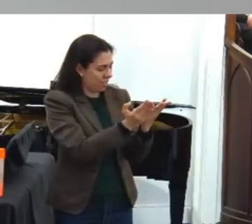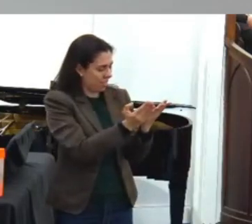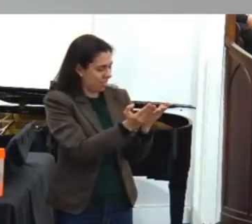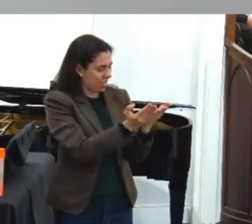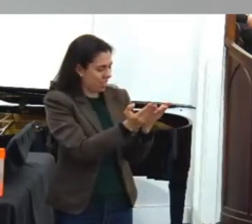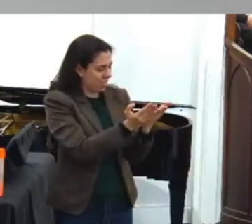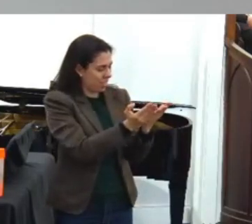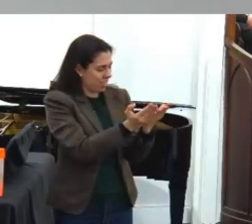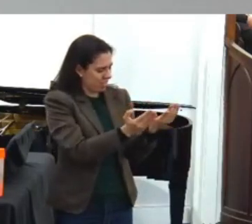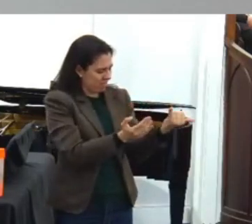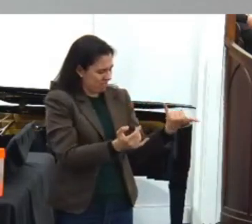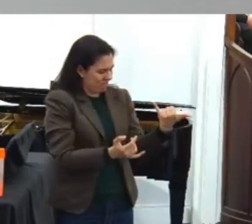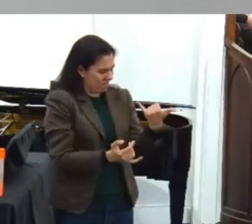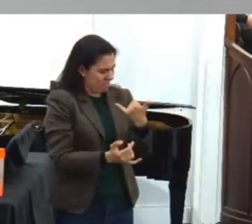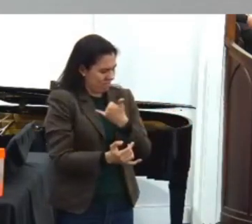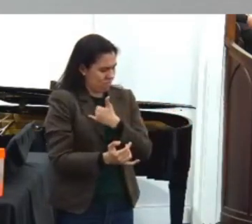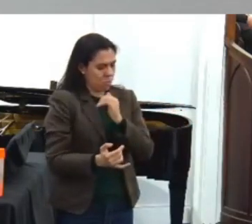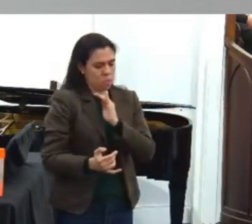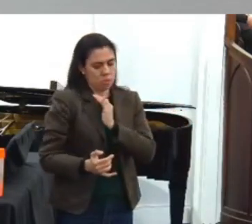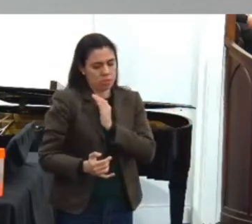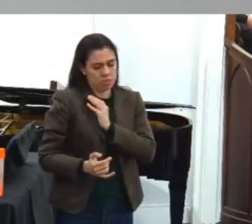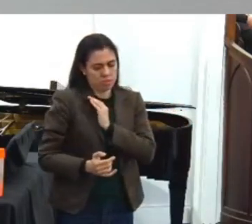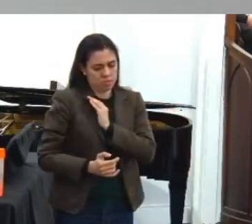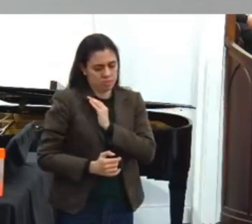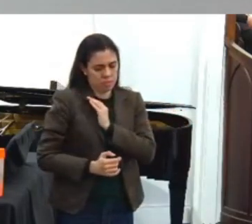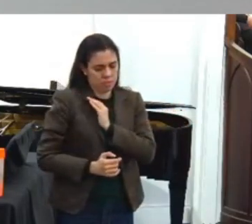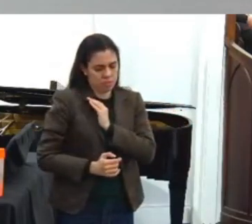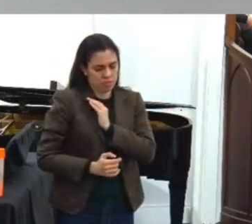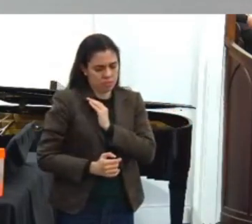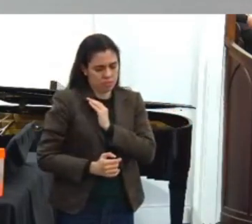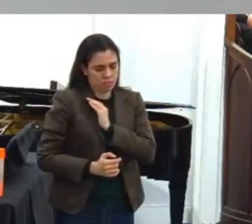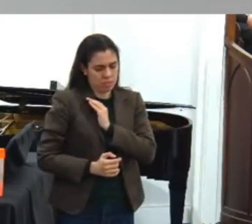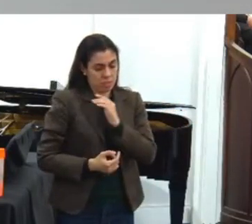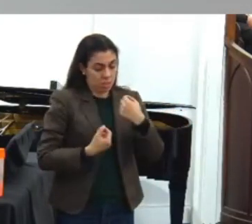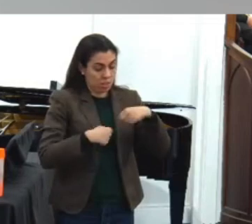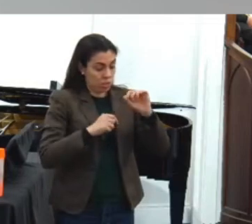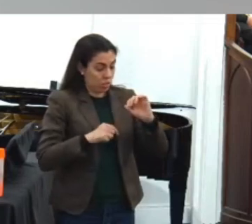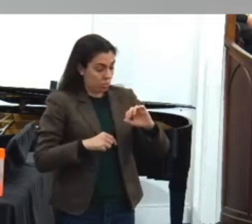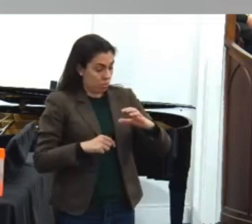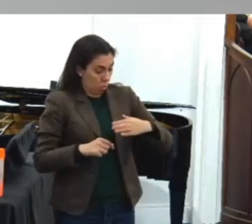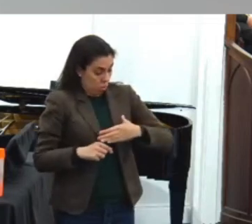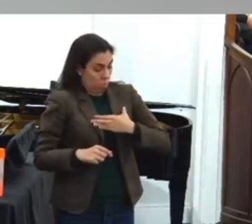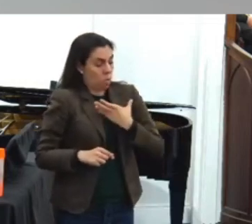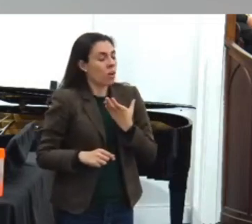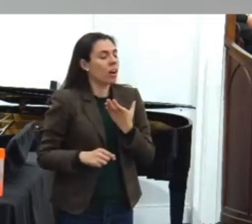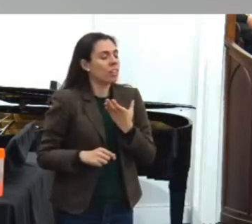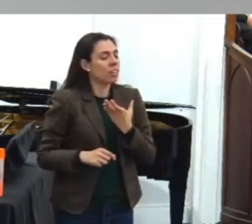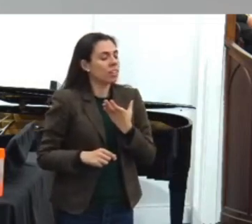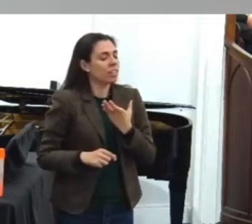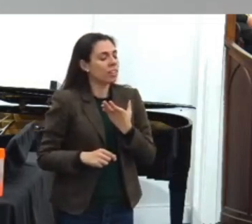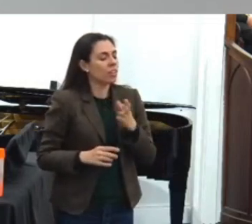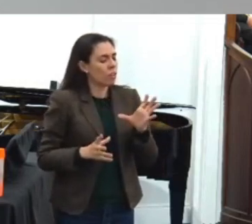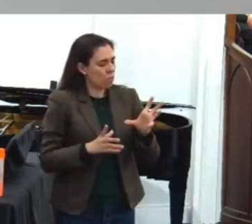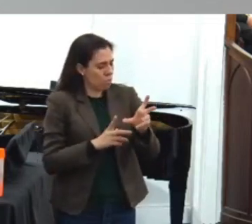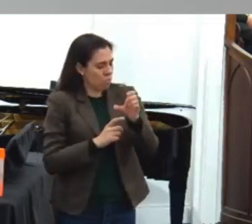aberta, possa tocar corações, encorajando, animando,